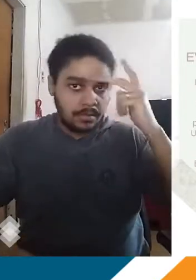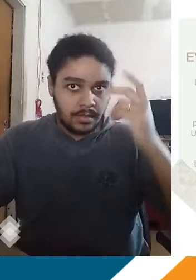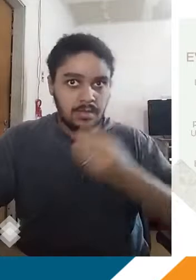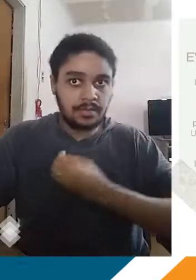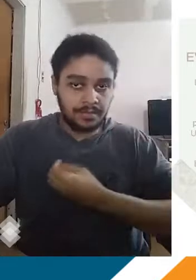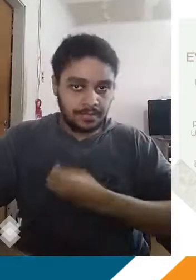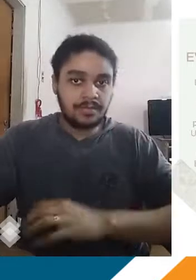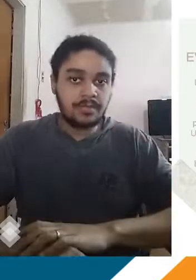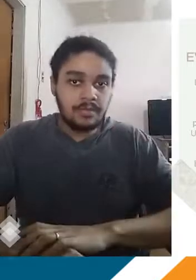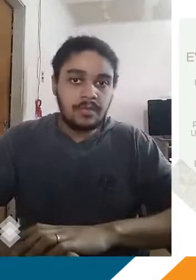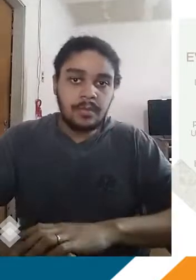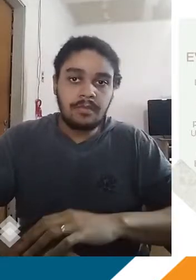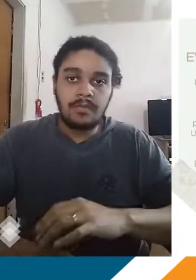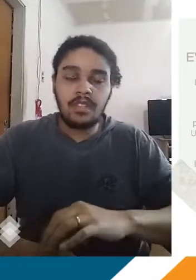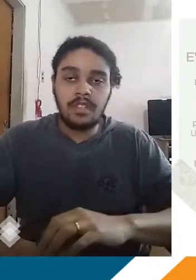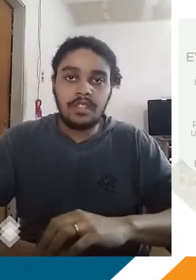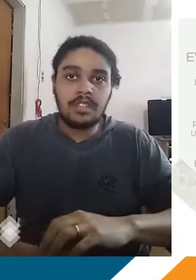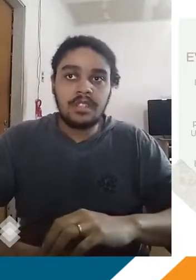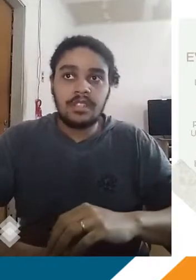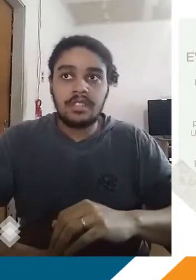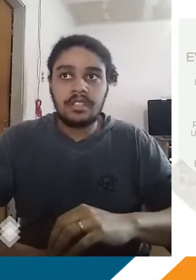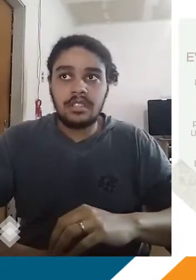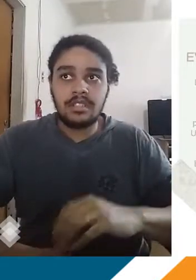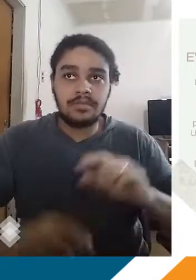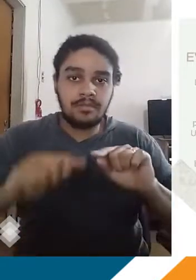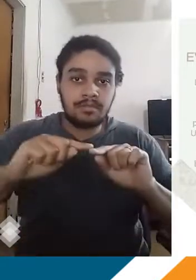9.930.478 habitantes, chegando à marca nos anos 60 de